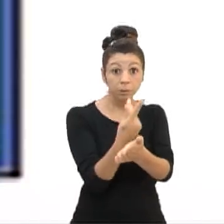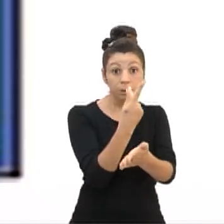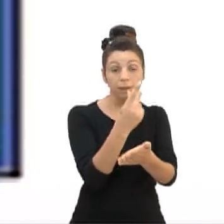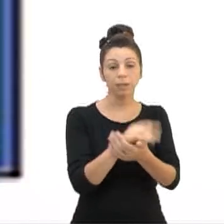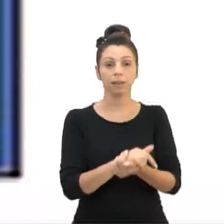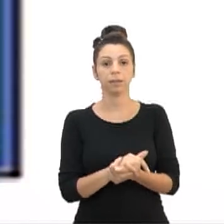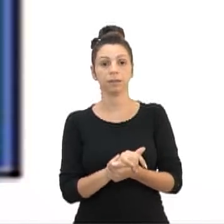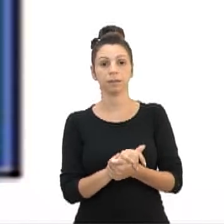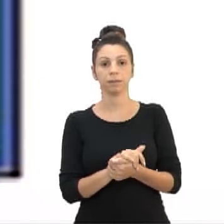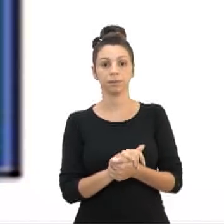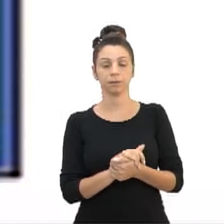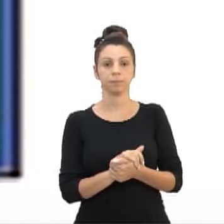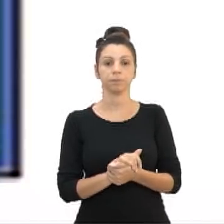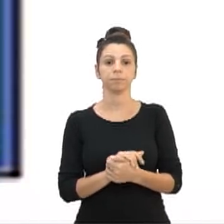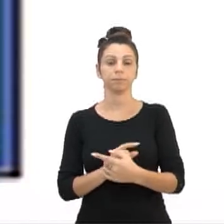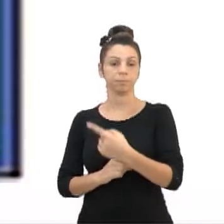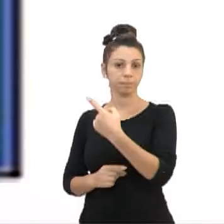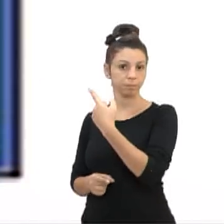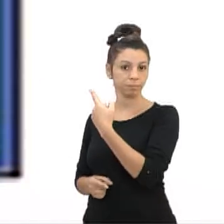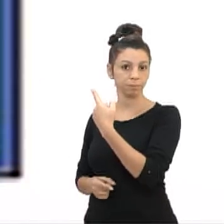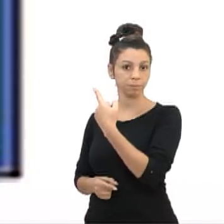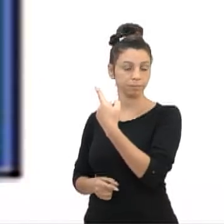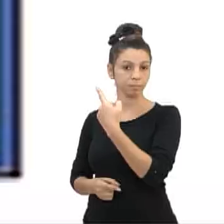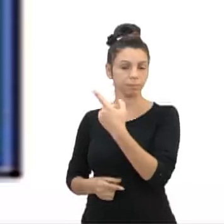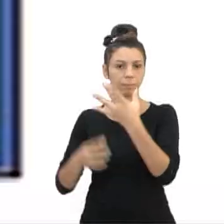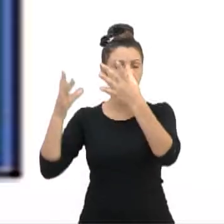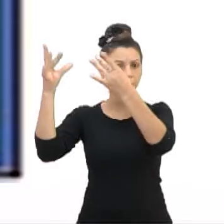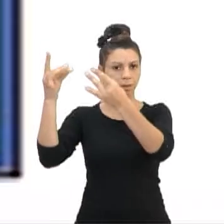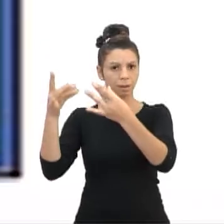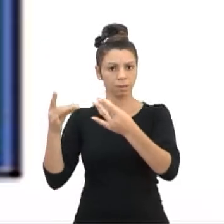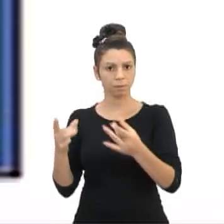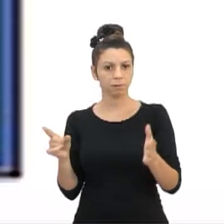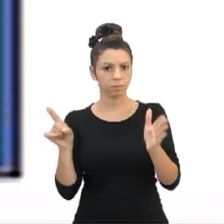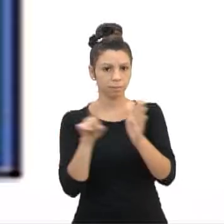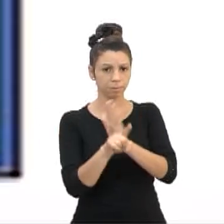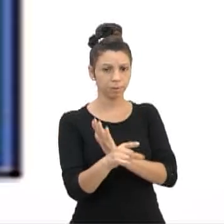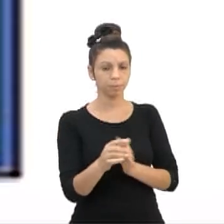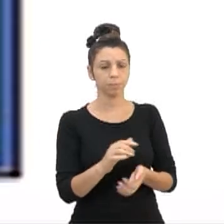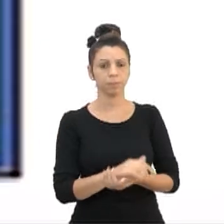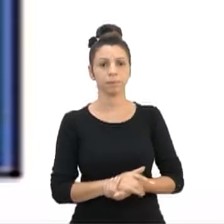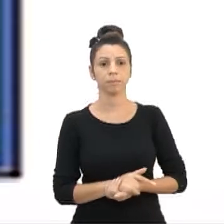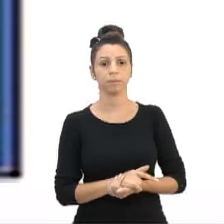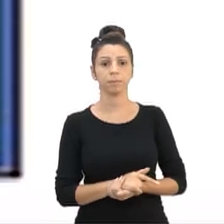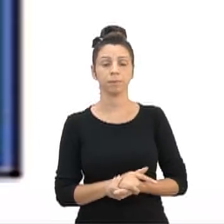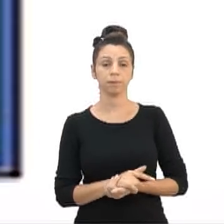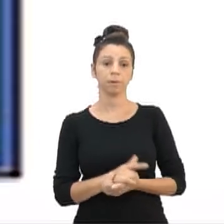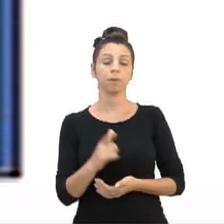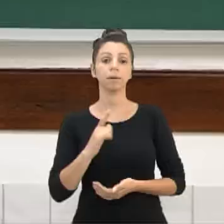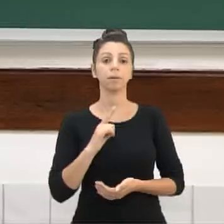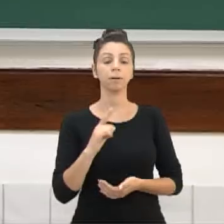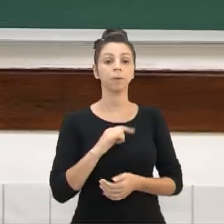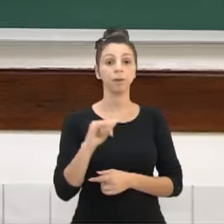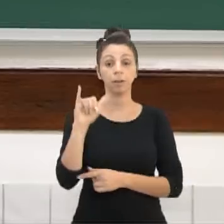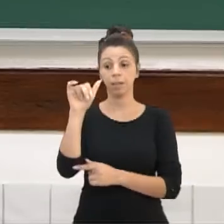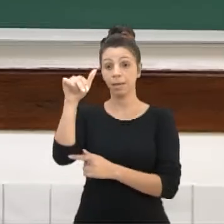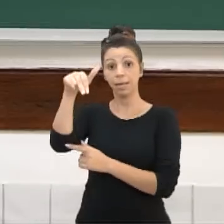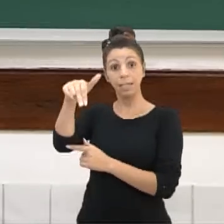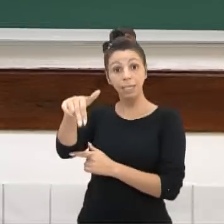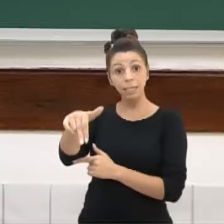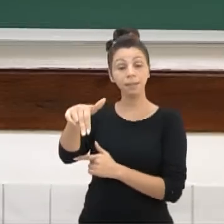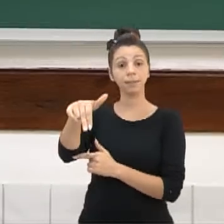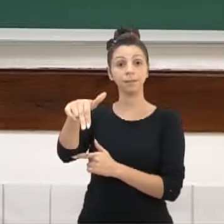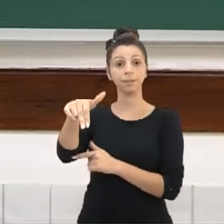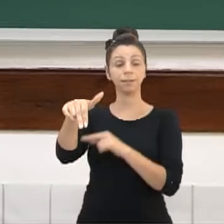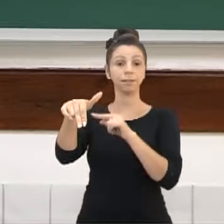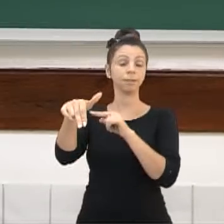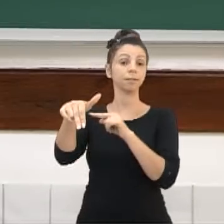vocês tenham se atentado para esse detalhe aqui dessa pergunta, né? Desse enunciado. Né? Tinha lá o prefixo in na frente de correta, que